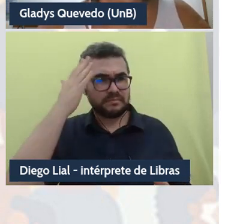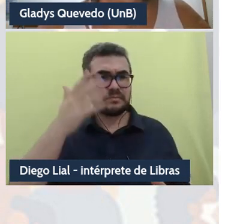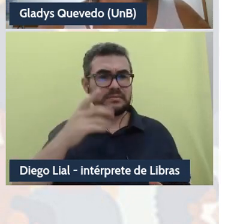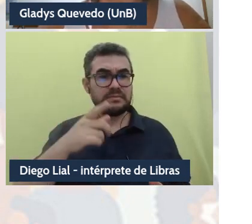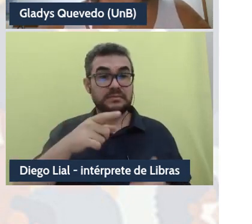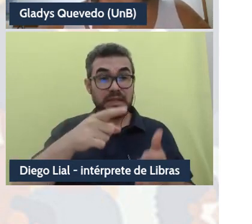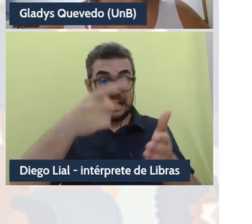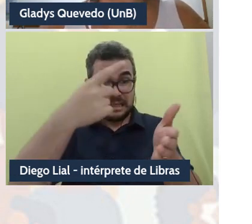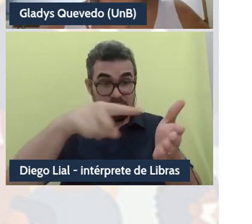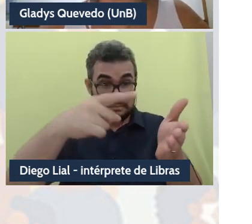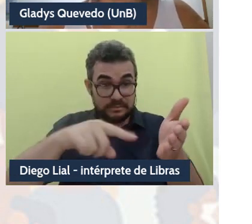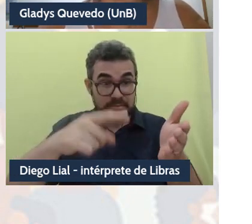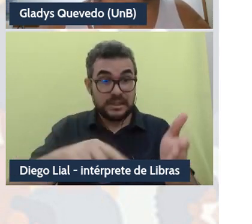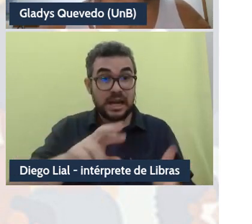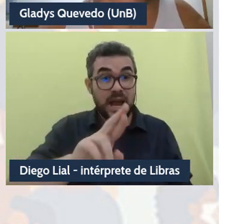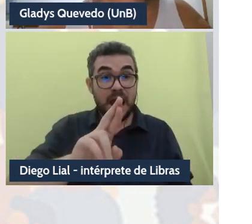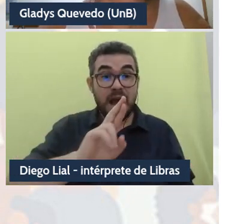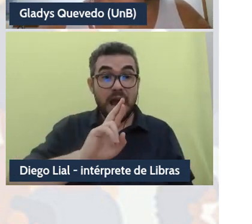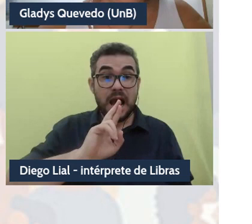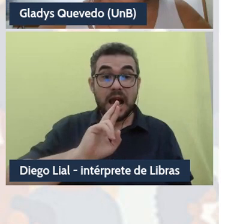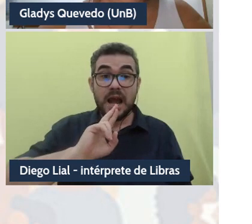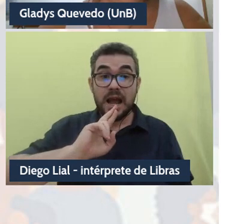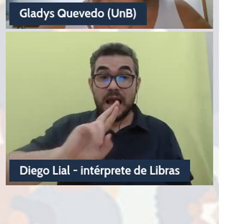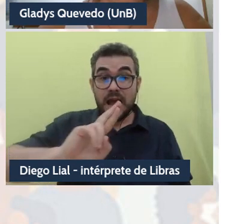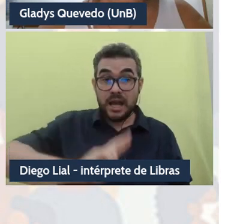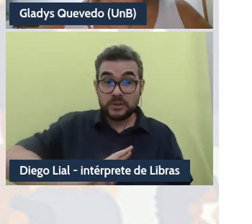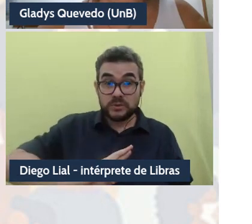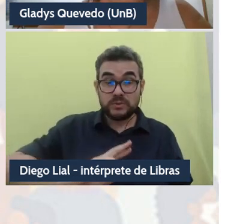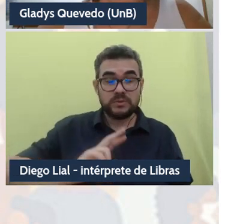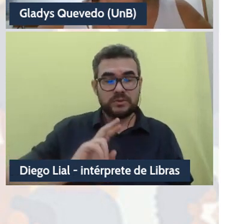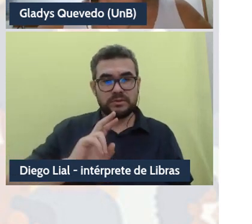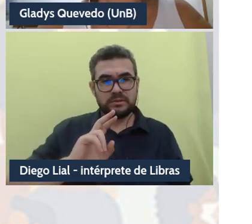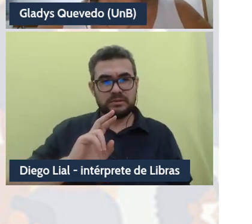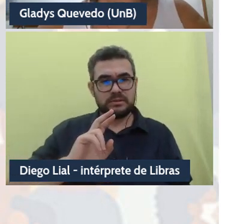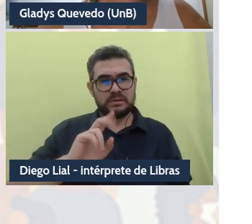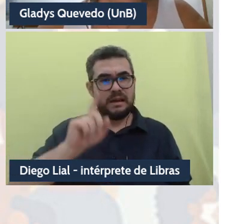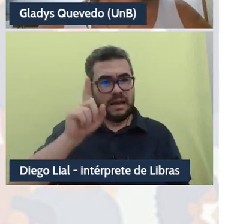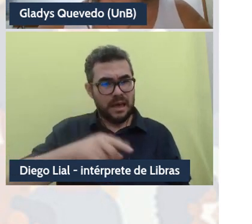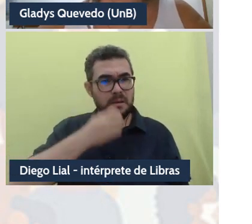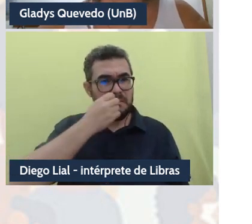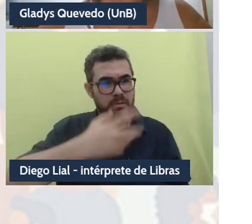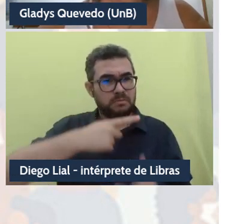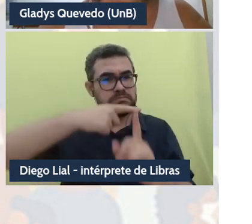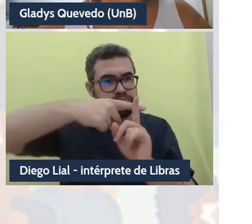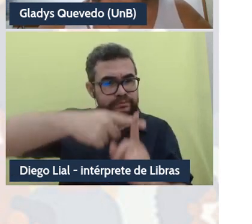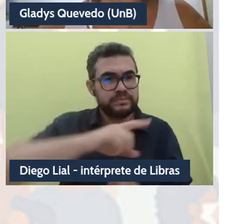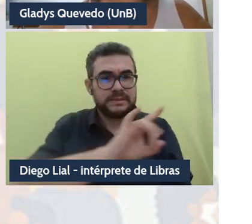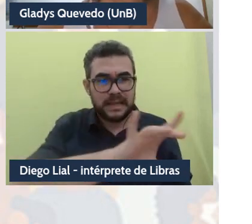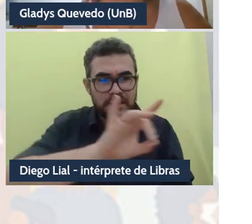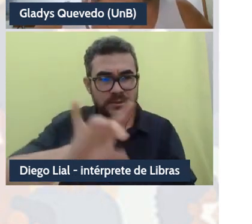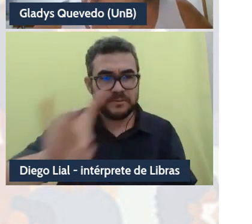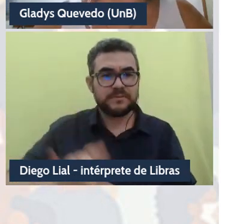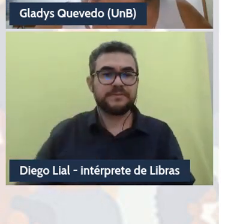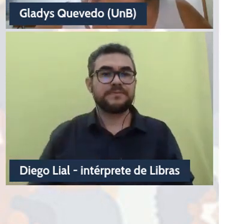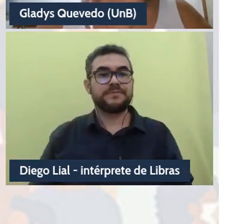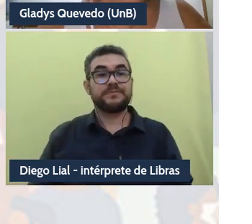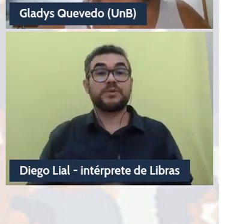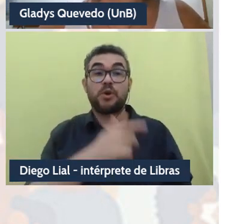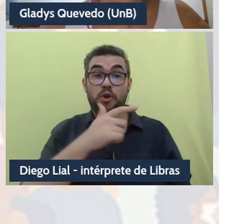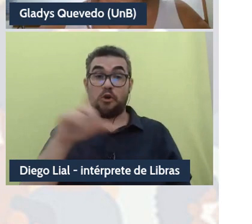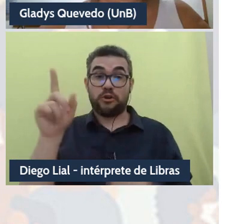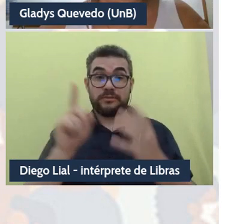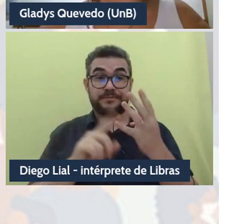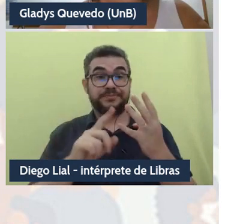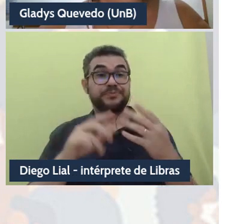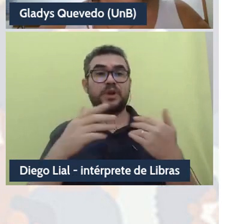serão benéficas para cada um dos agentes. Outra questão, quais os possíveis impactos negativos da aplicação